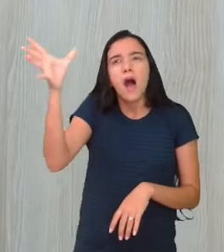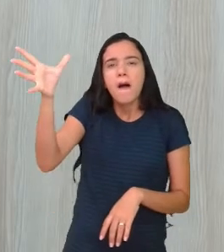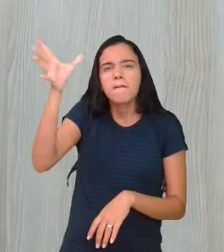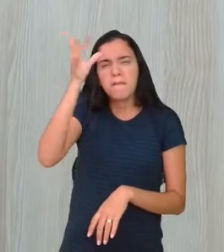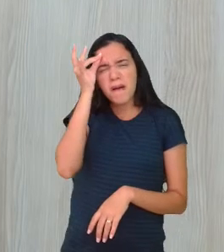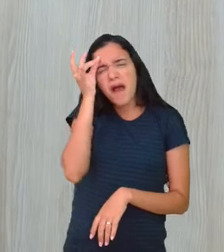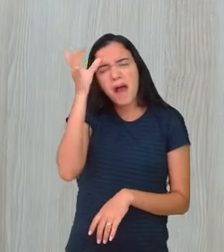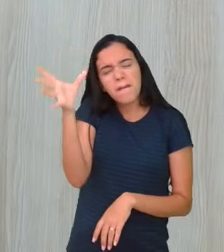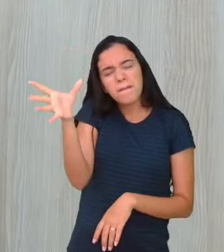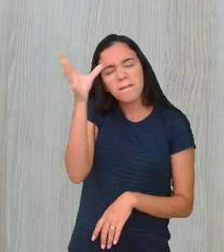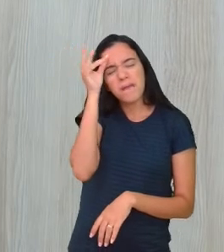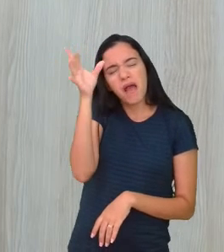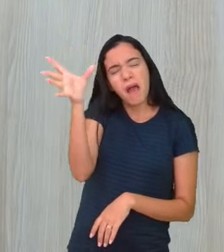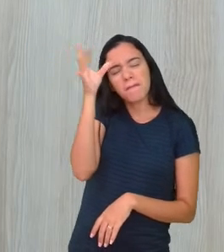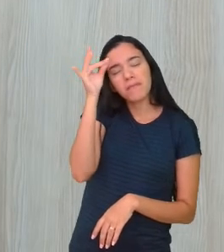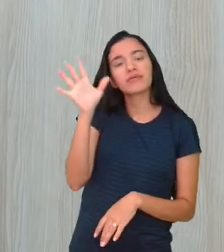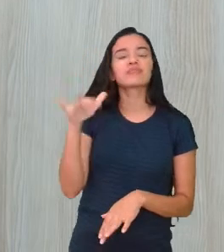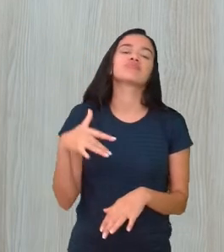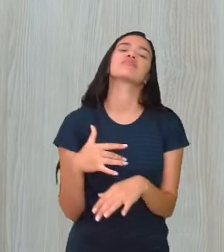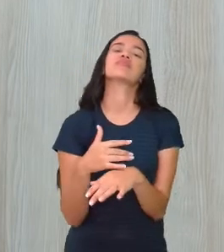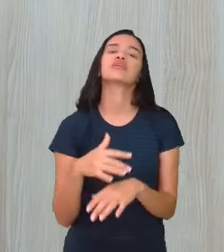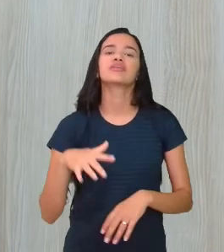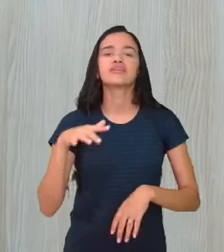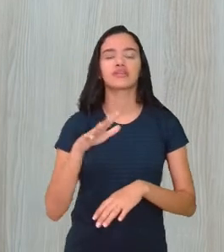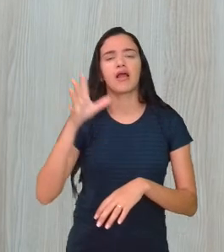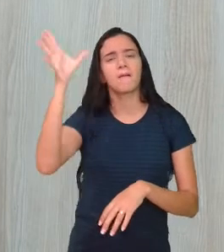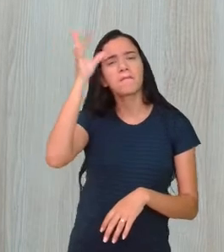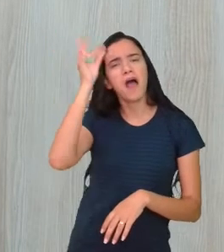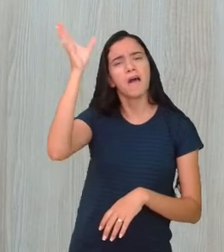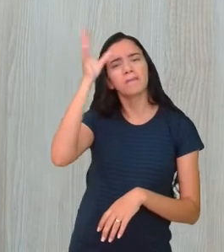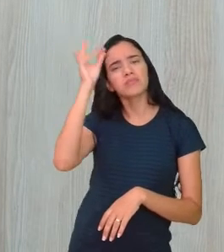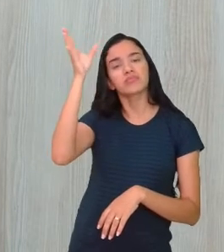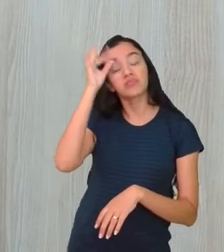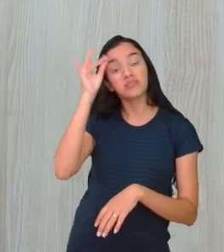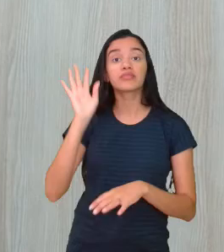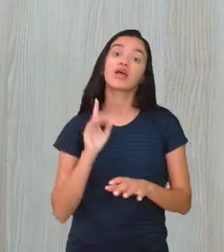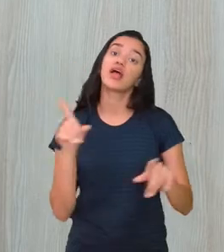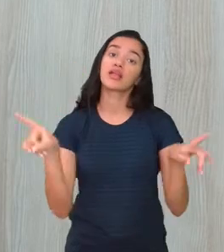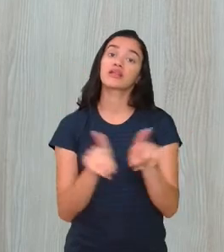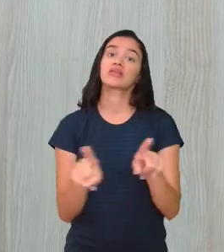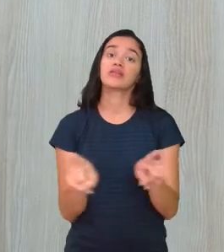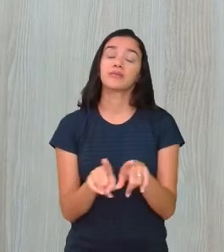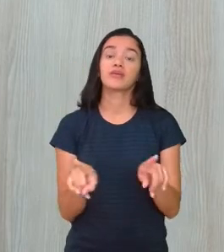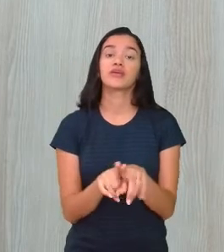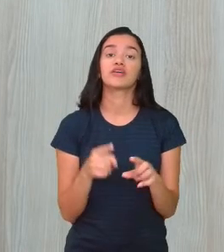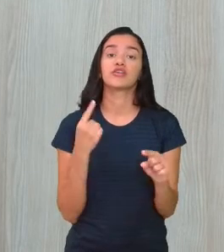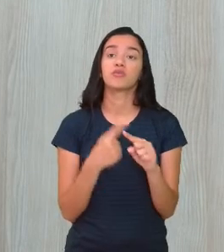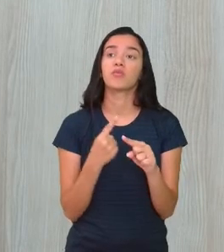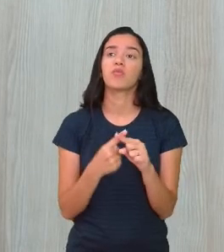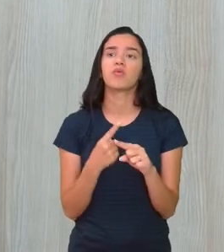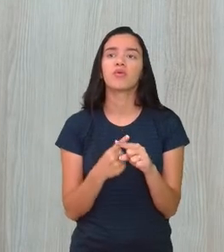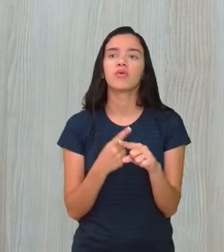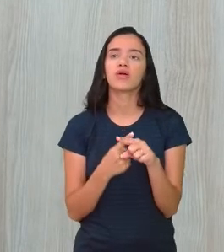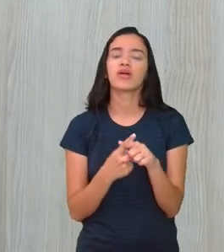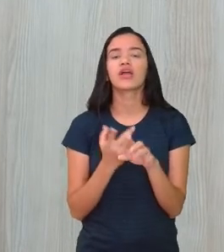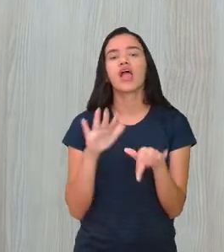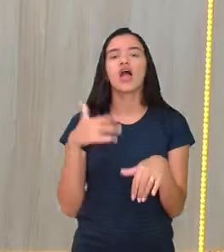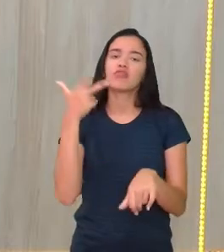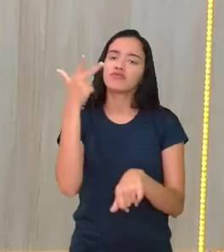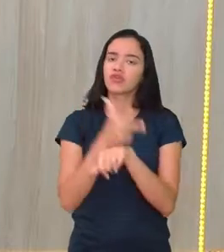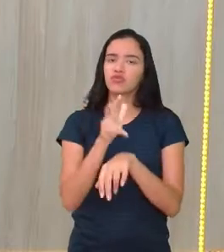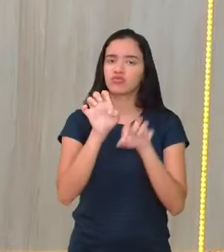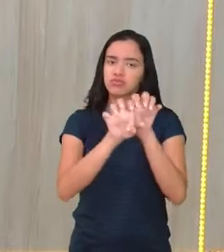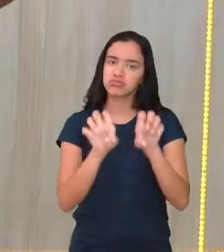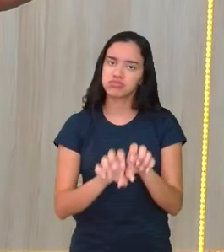cabeça, aquele jinglezinho, né, que fica tan, tan, tan, e você... Essa também, porque a indústria fonográfica não é só isso, né?